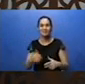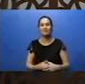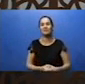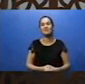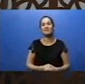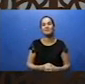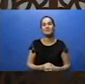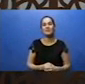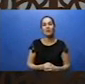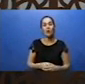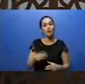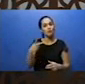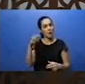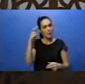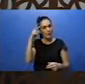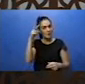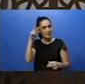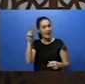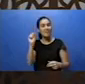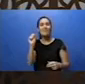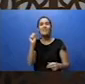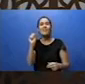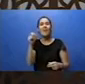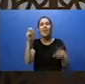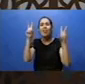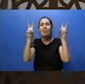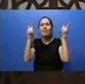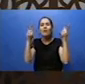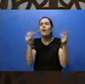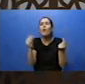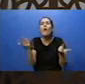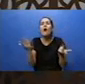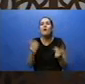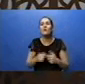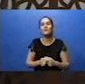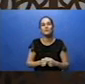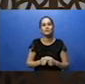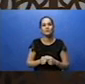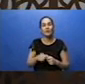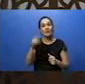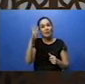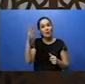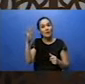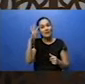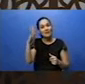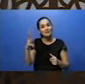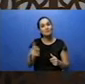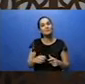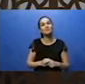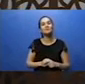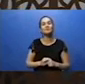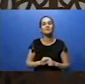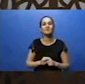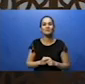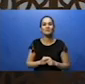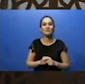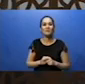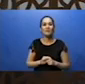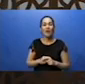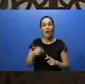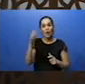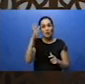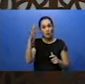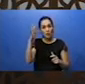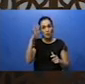Então, vamos relembrar, o que é o Teorema de Pitágoras. O Teorema de Pitágoras, ele faz